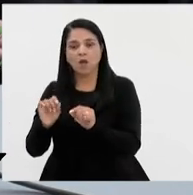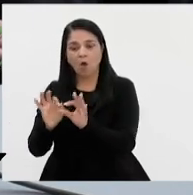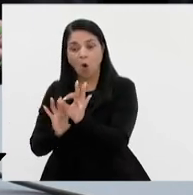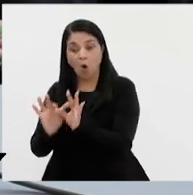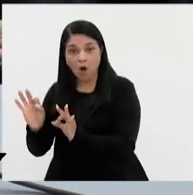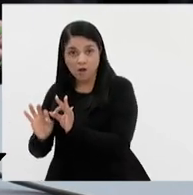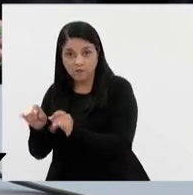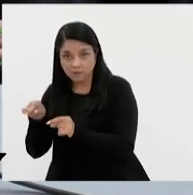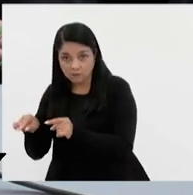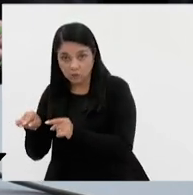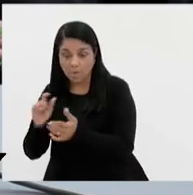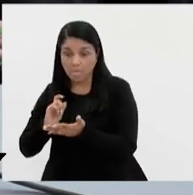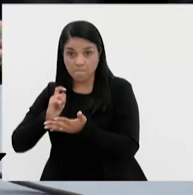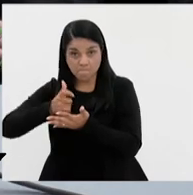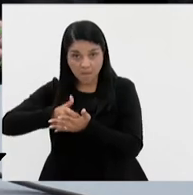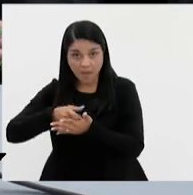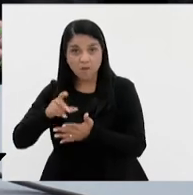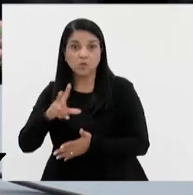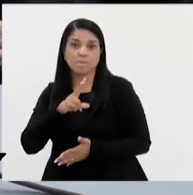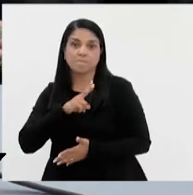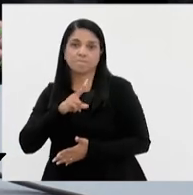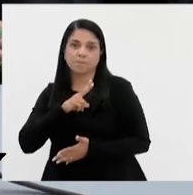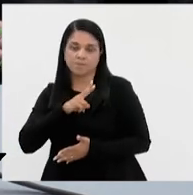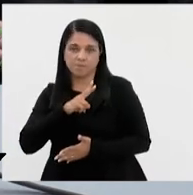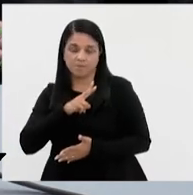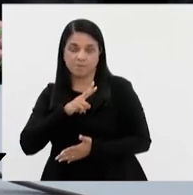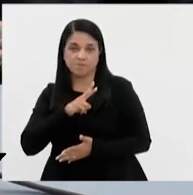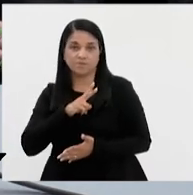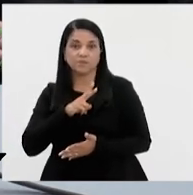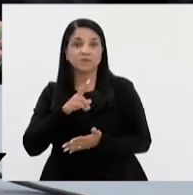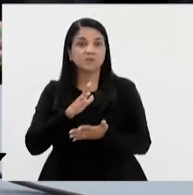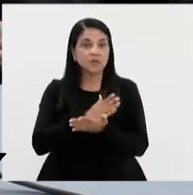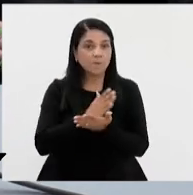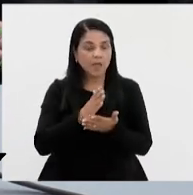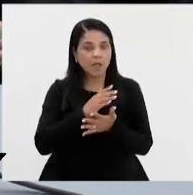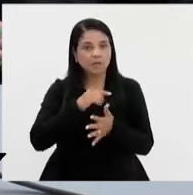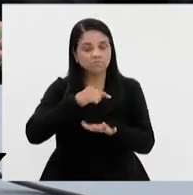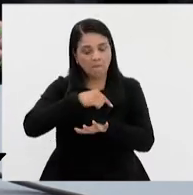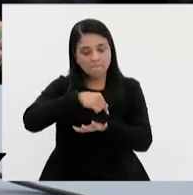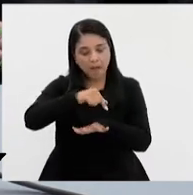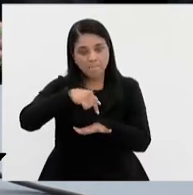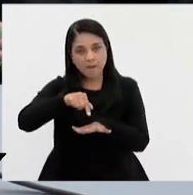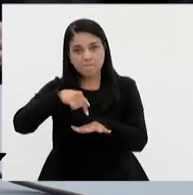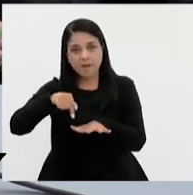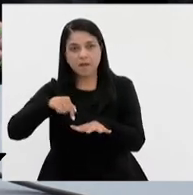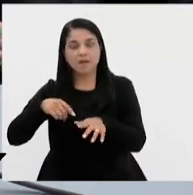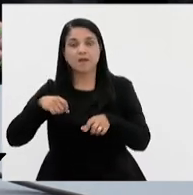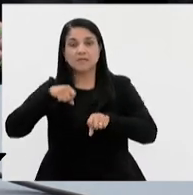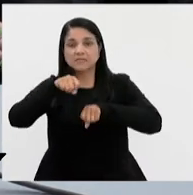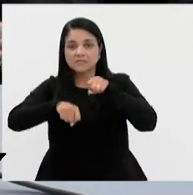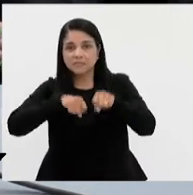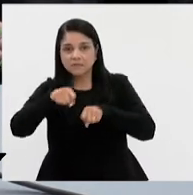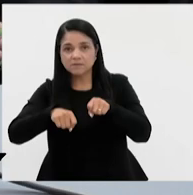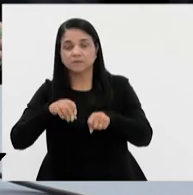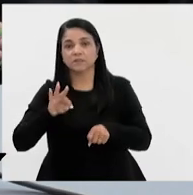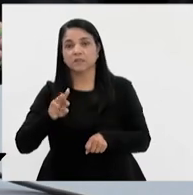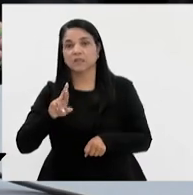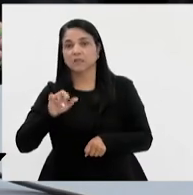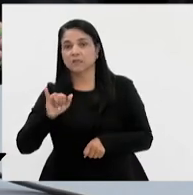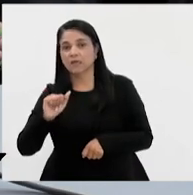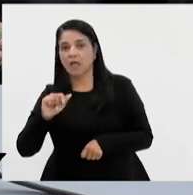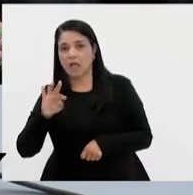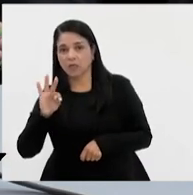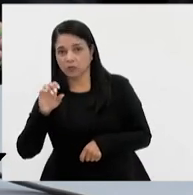privado. E também é a questão de algumas categorias, por exemplo, prova de ciclismo e triatlon, né,